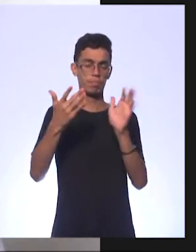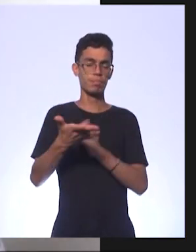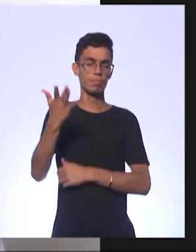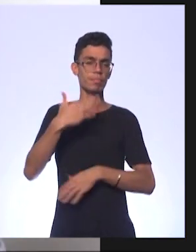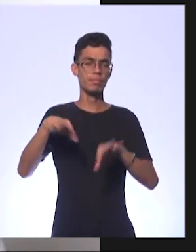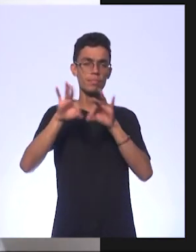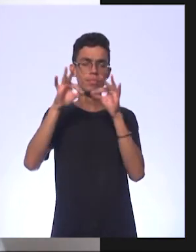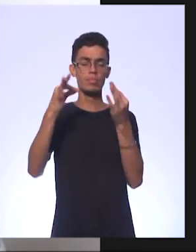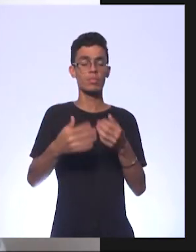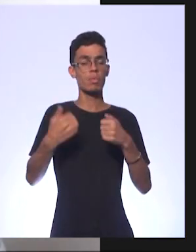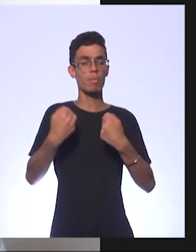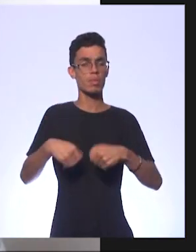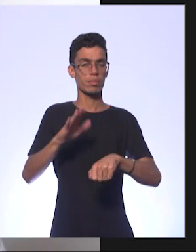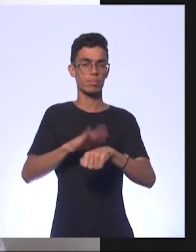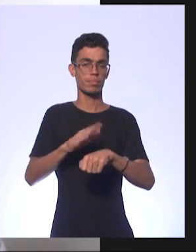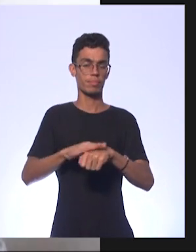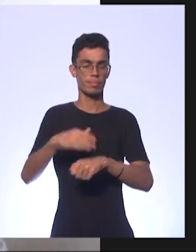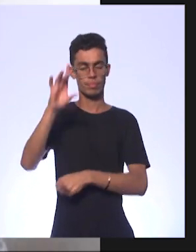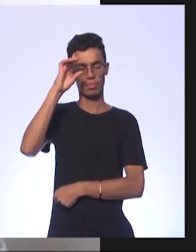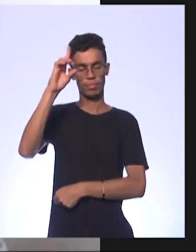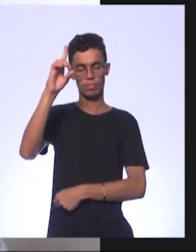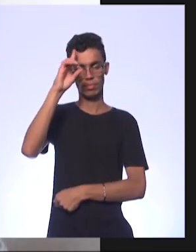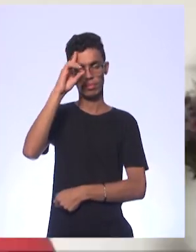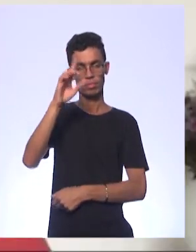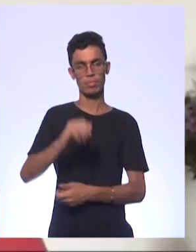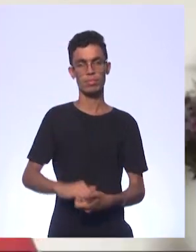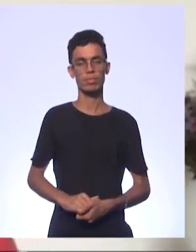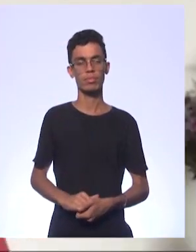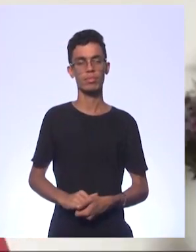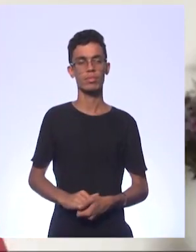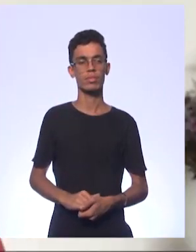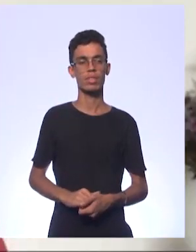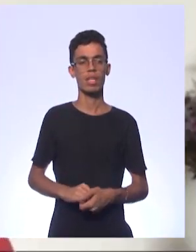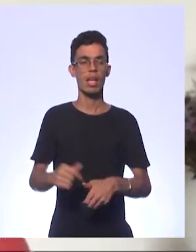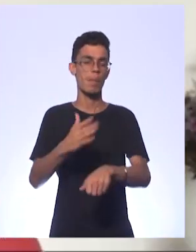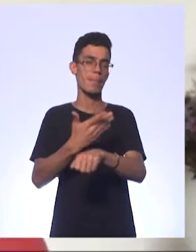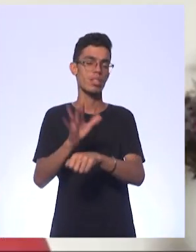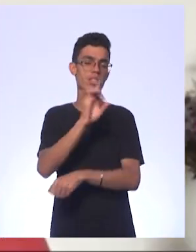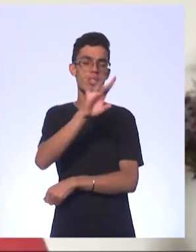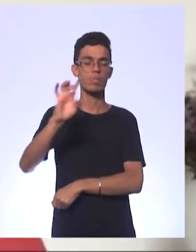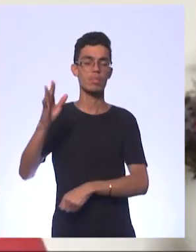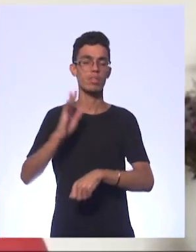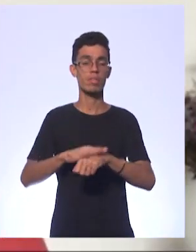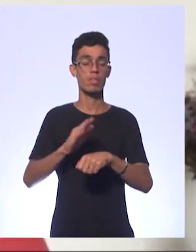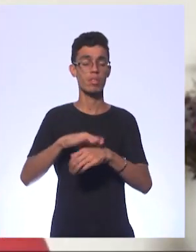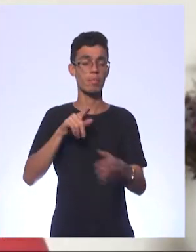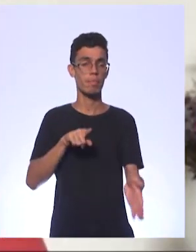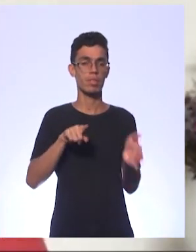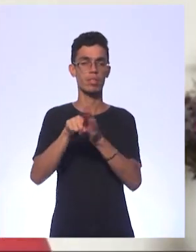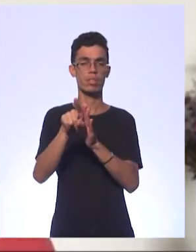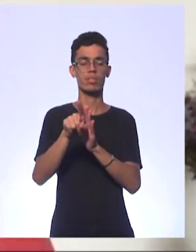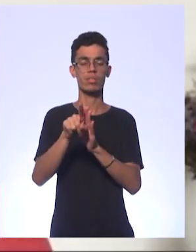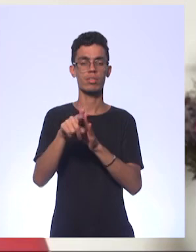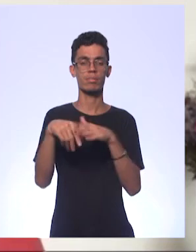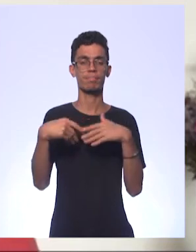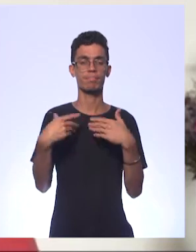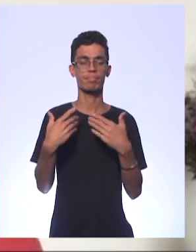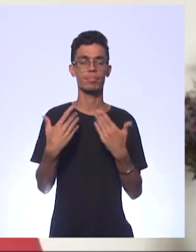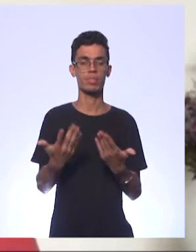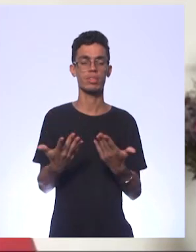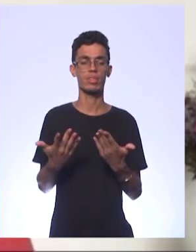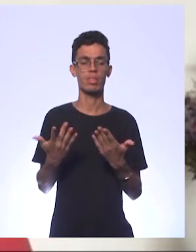simples, mas que precisa ser feita todo dia. Até porque a nossa prática é de fazer uma pergunta sem